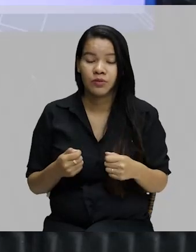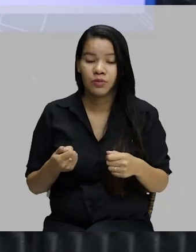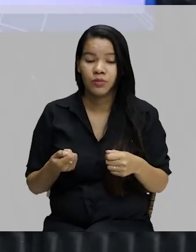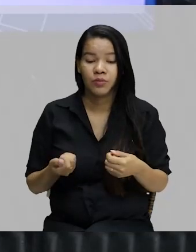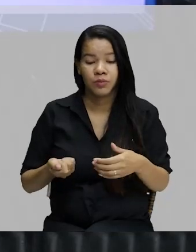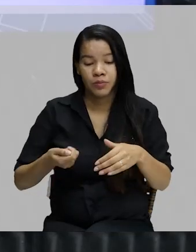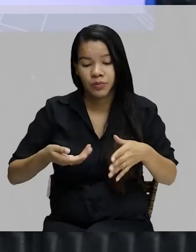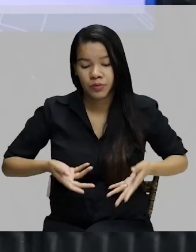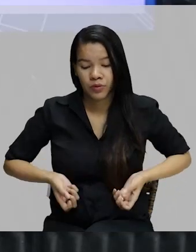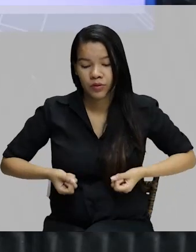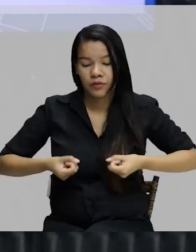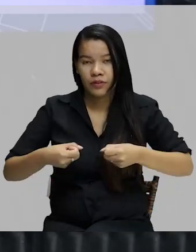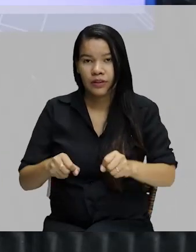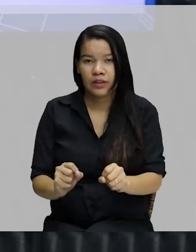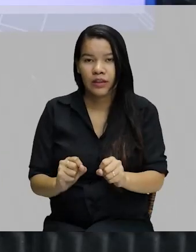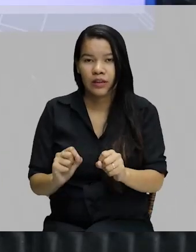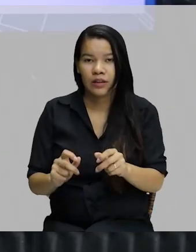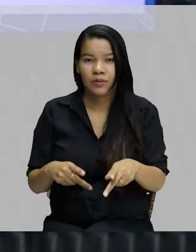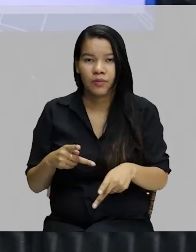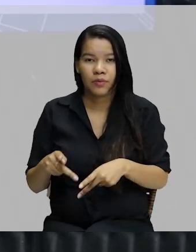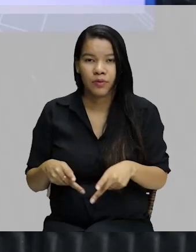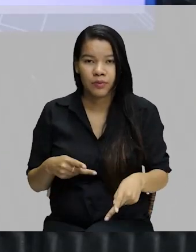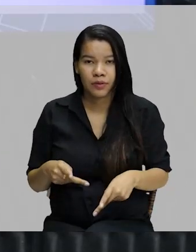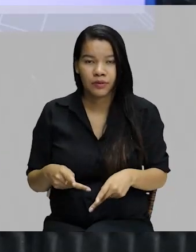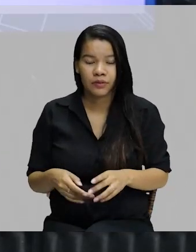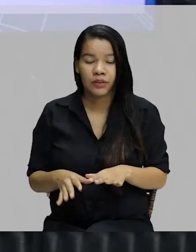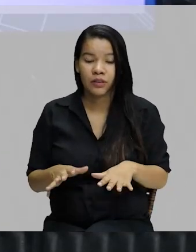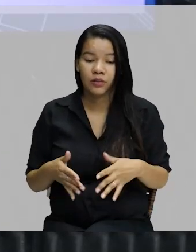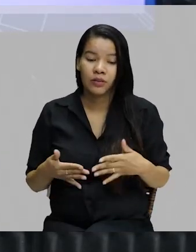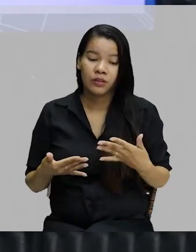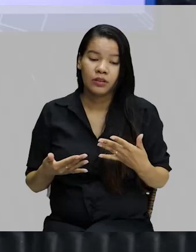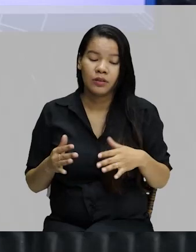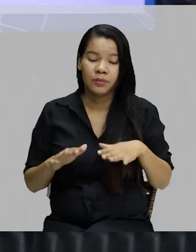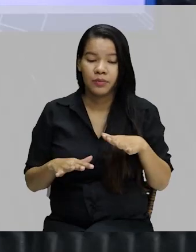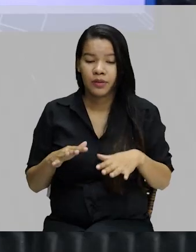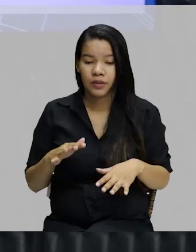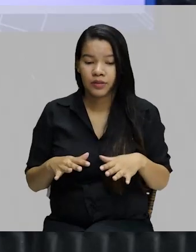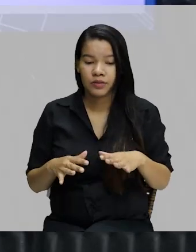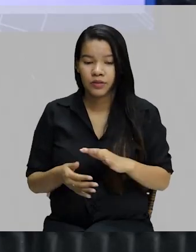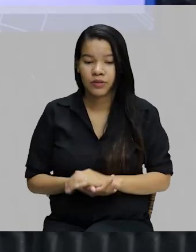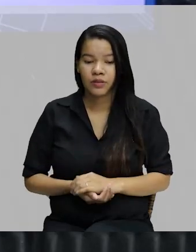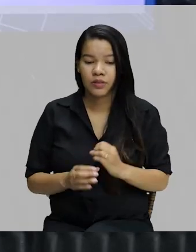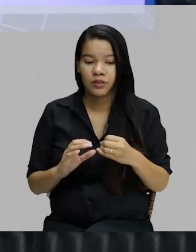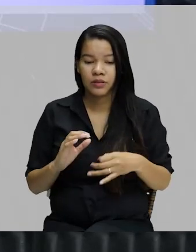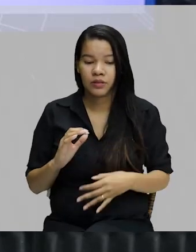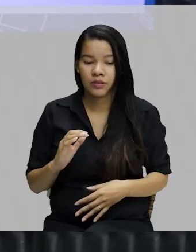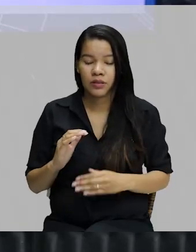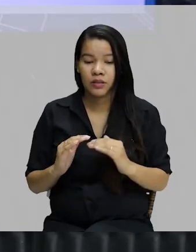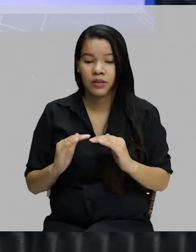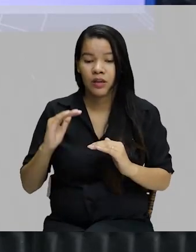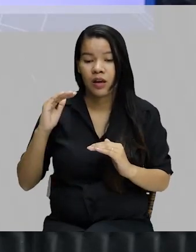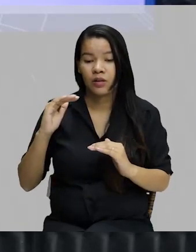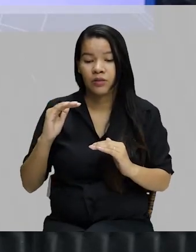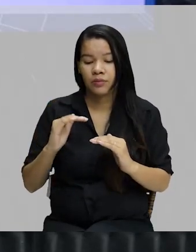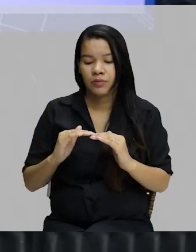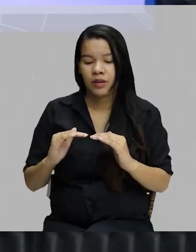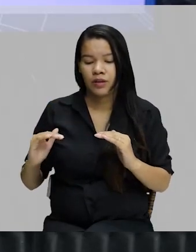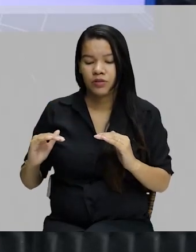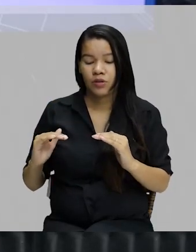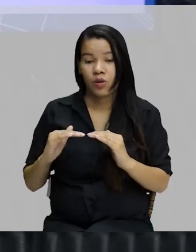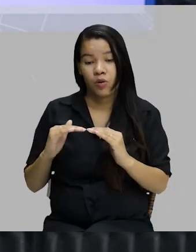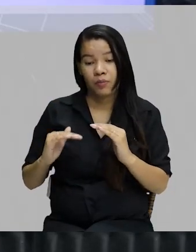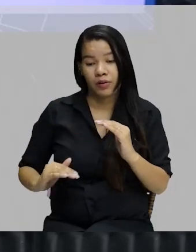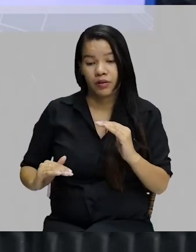população. Então, dependendo da classificação do resíduo radioativo, em alta, média ou baixa